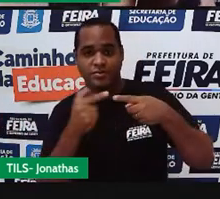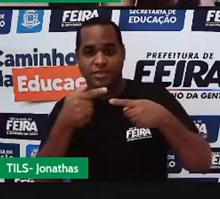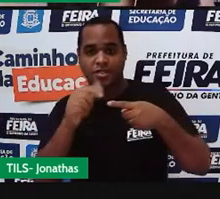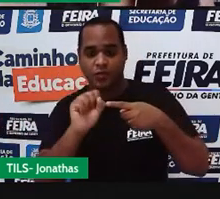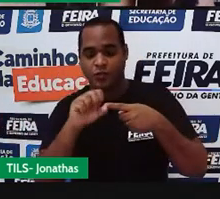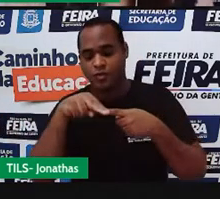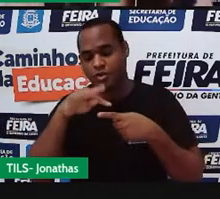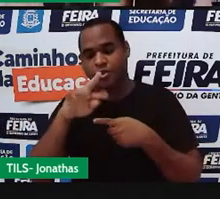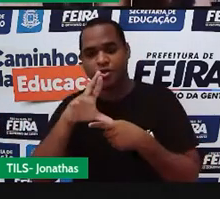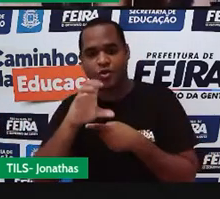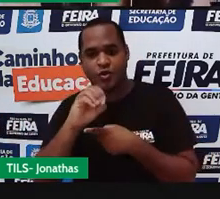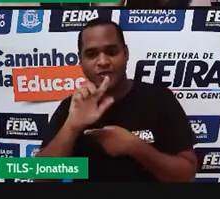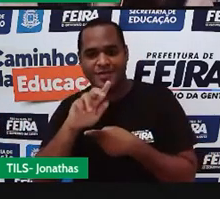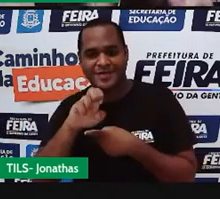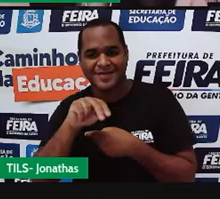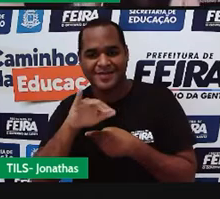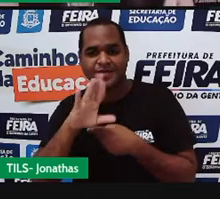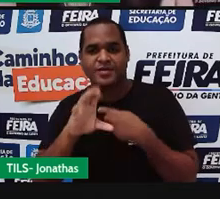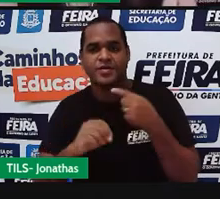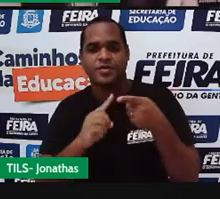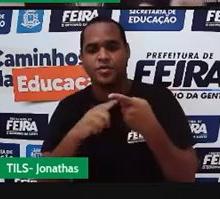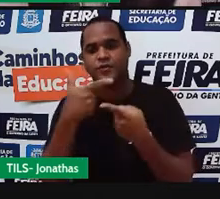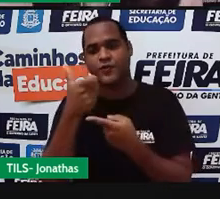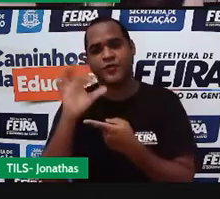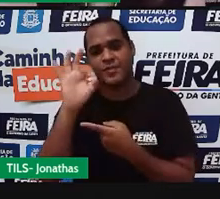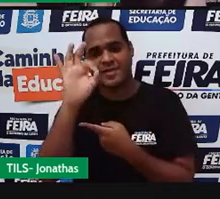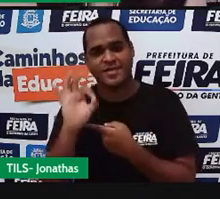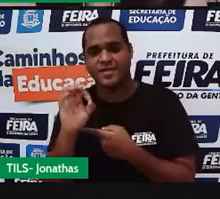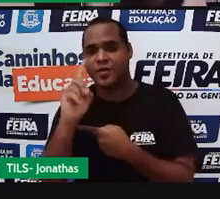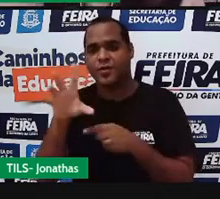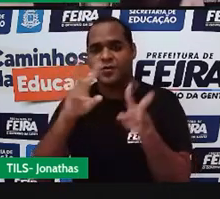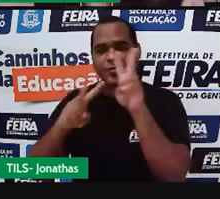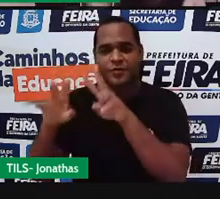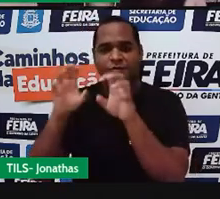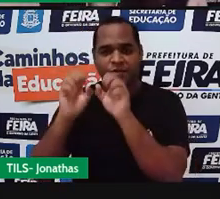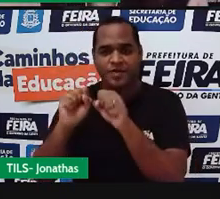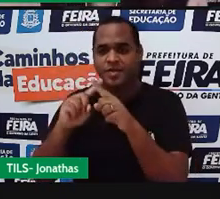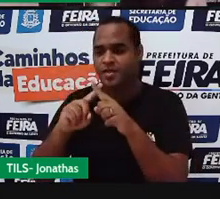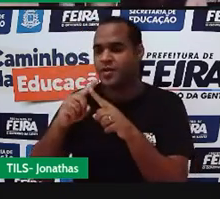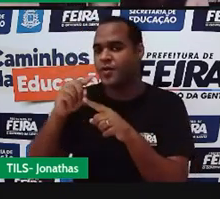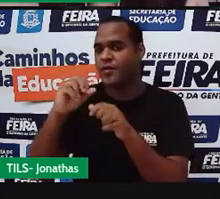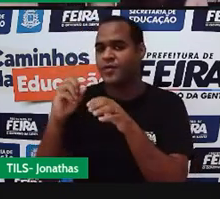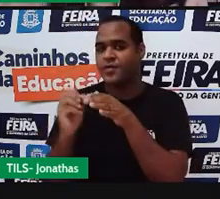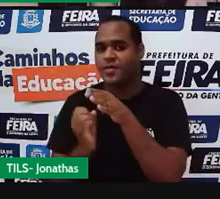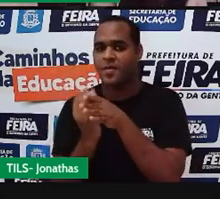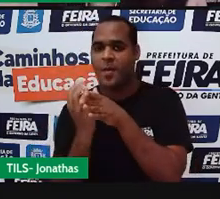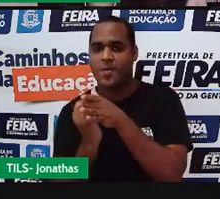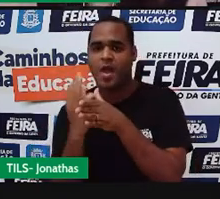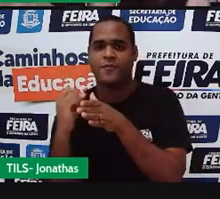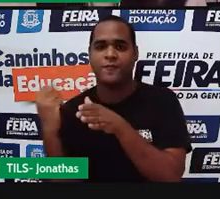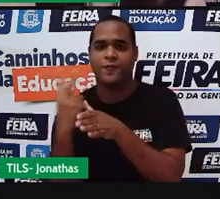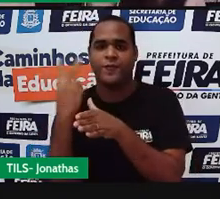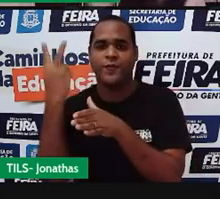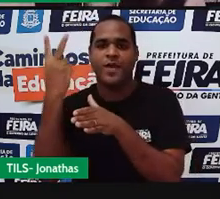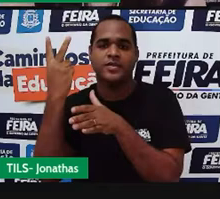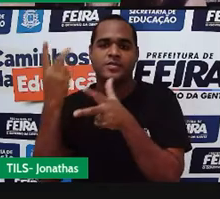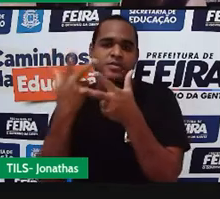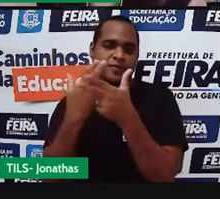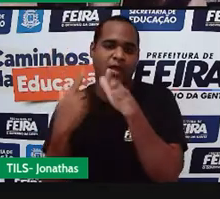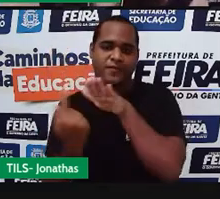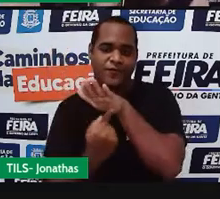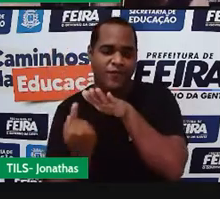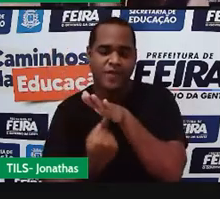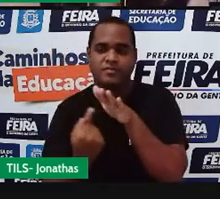78 por cento de gás nitrogênio mentira um conceito de gás oxigênio e assim um por cento que sobra são os outros gases que estão presentes